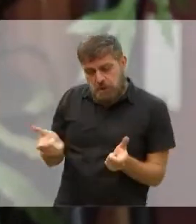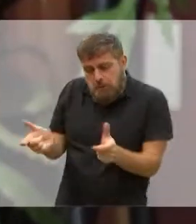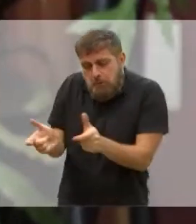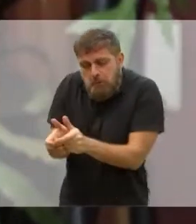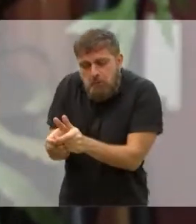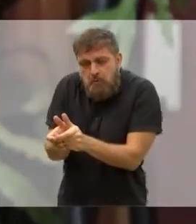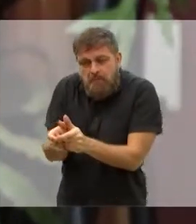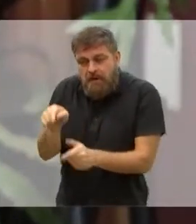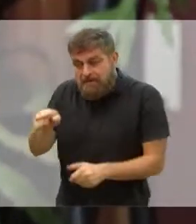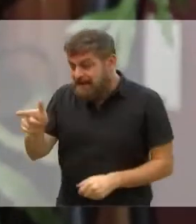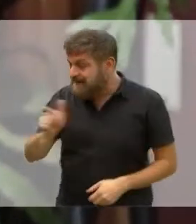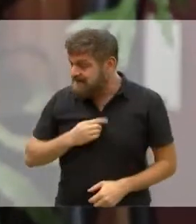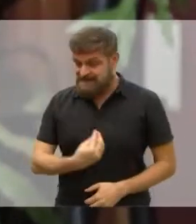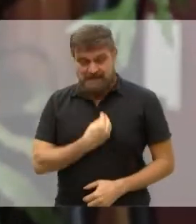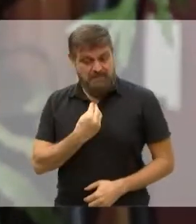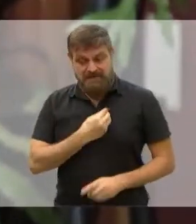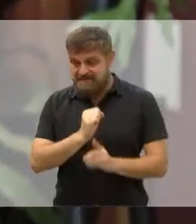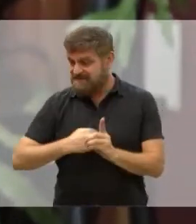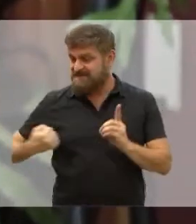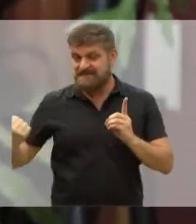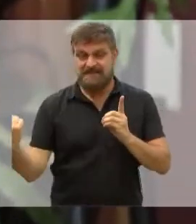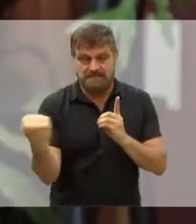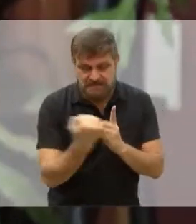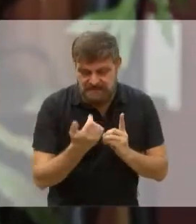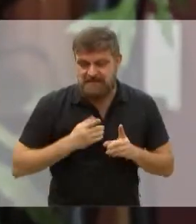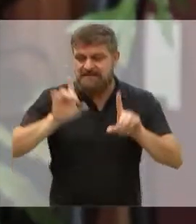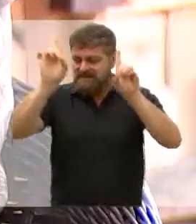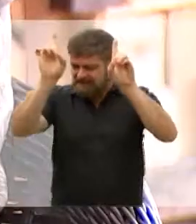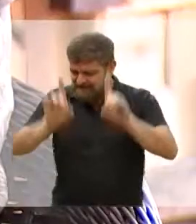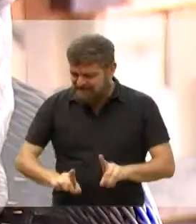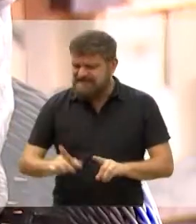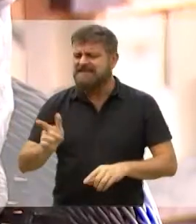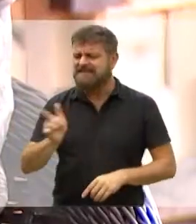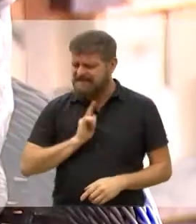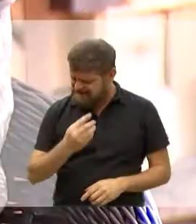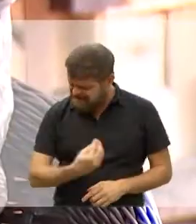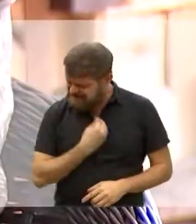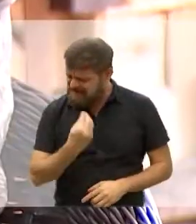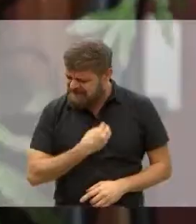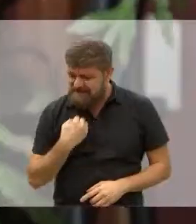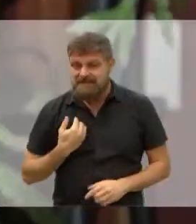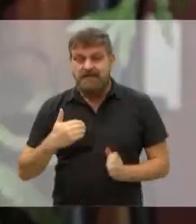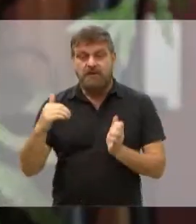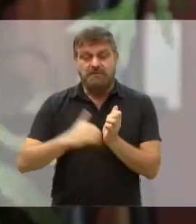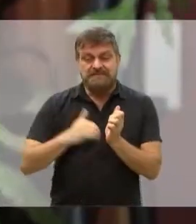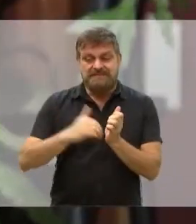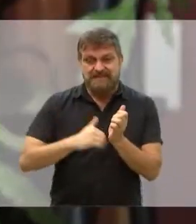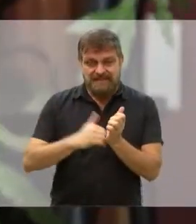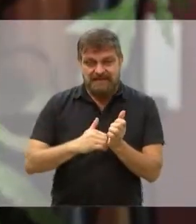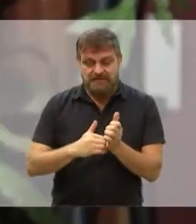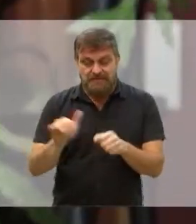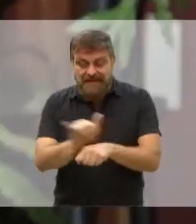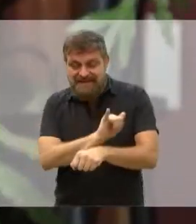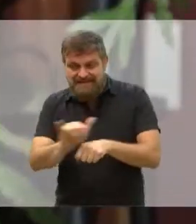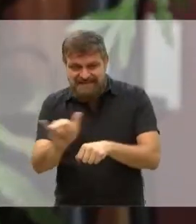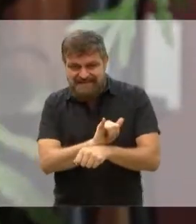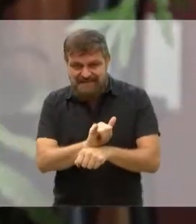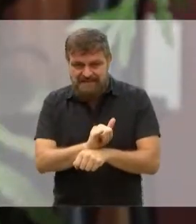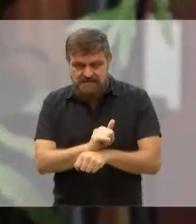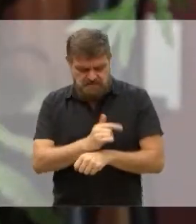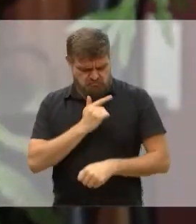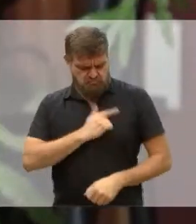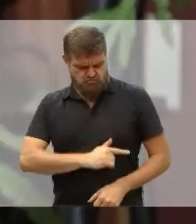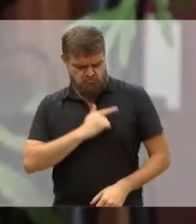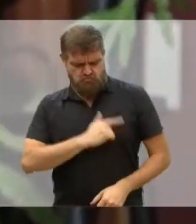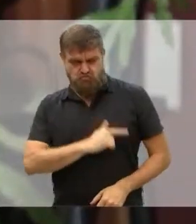chamadas de minoria, mas que não são minorias, né? A gente sabe que eles estão aí. Então o grande segredo é a gente tirar tudo que está enraizado